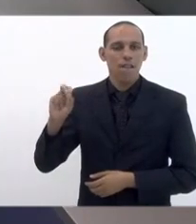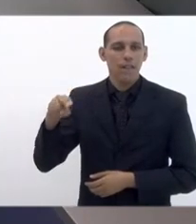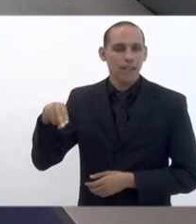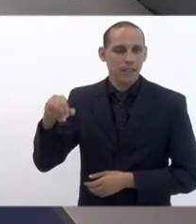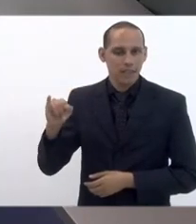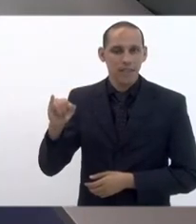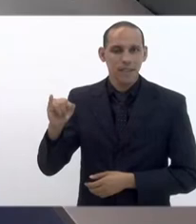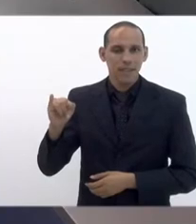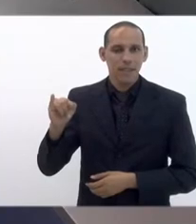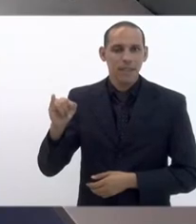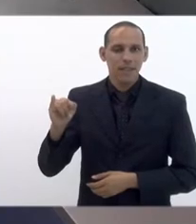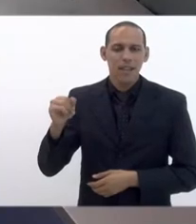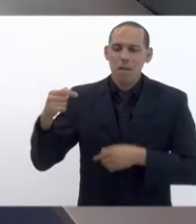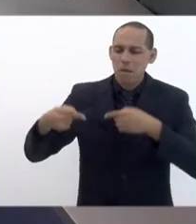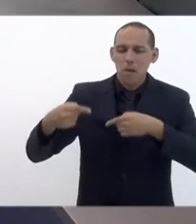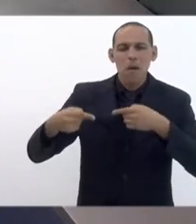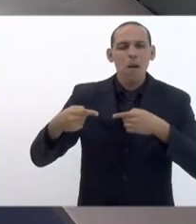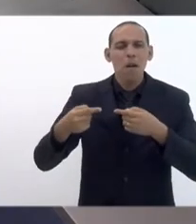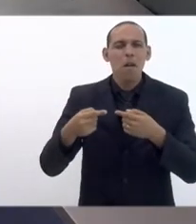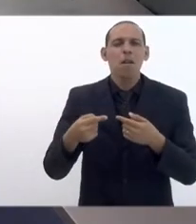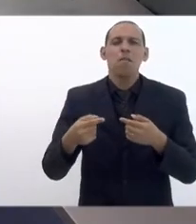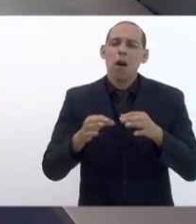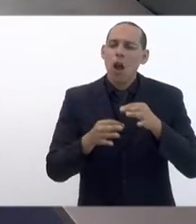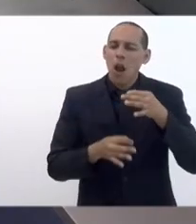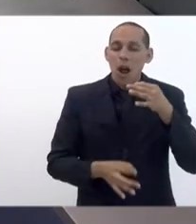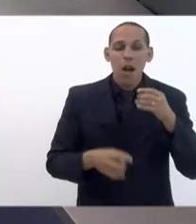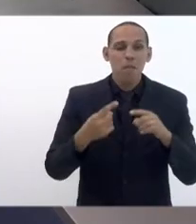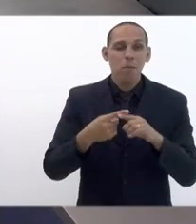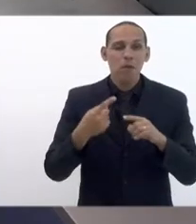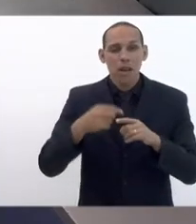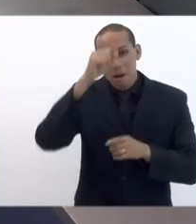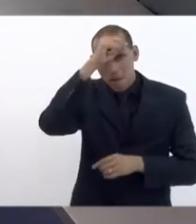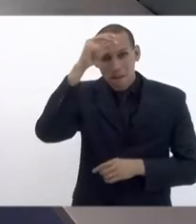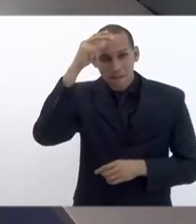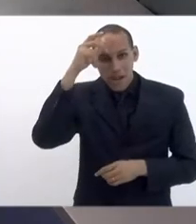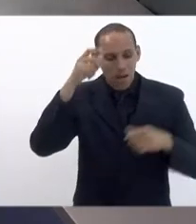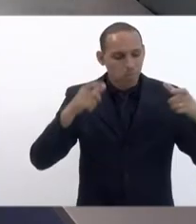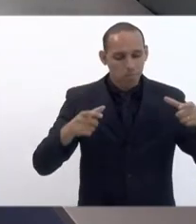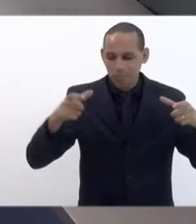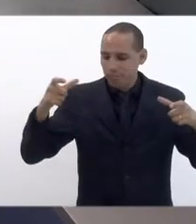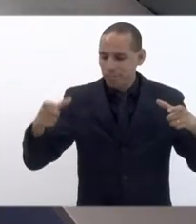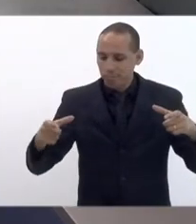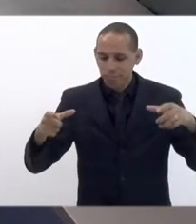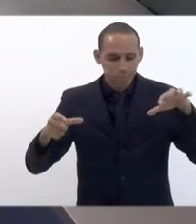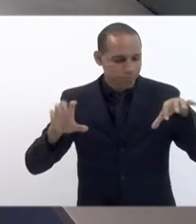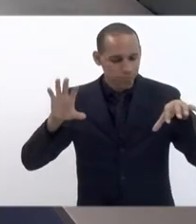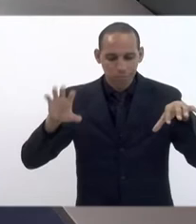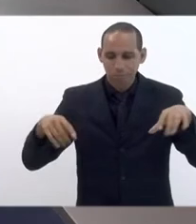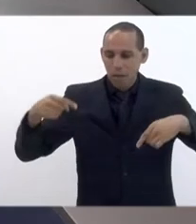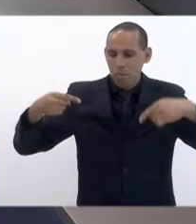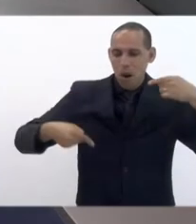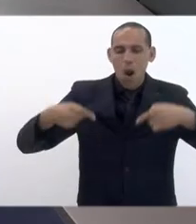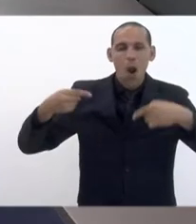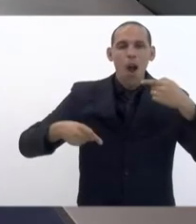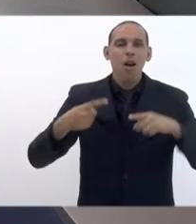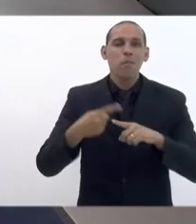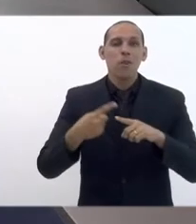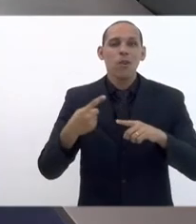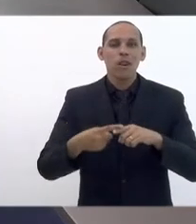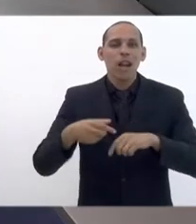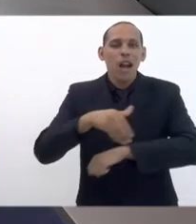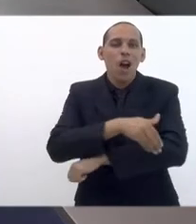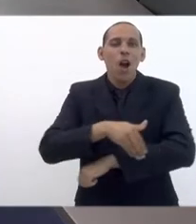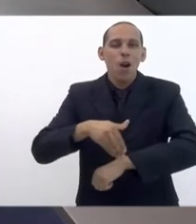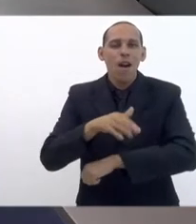prefeitos se degladiavam ali justamente por essas questões de impacto financeiro, porque passava rodovias federais, tinha